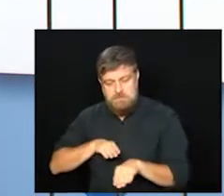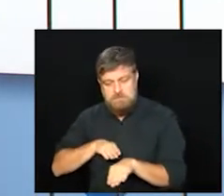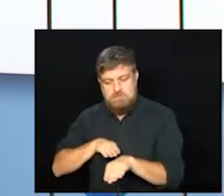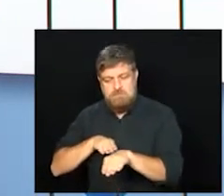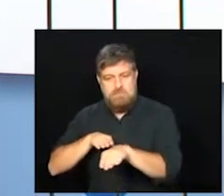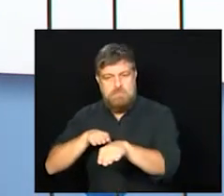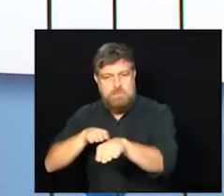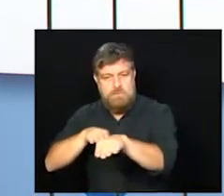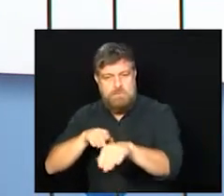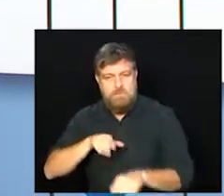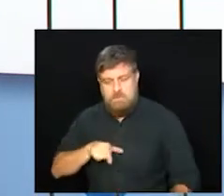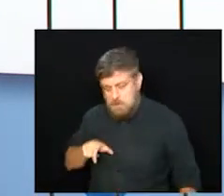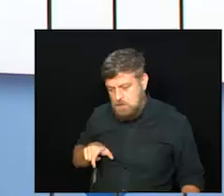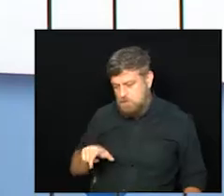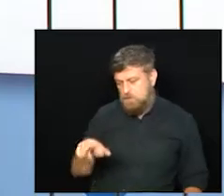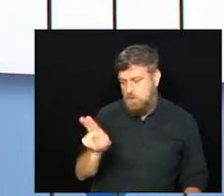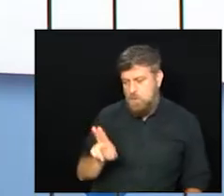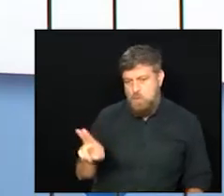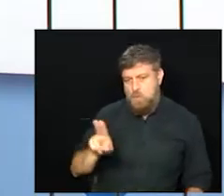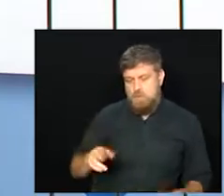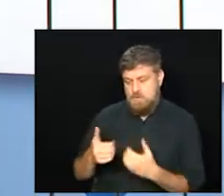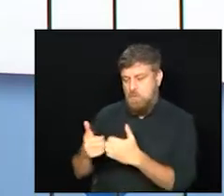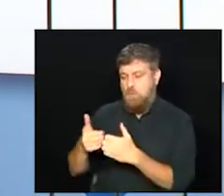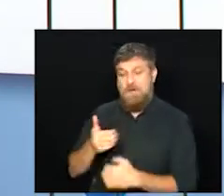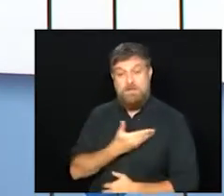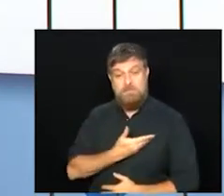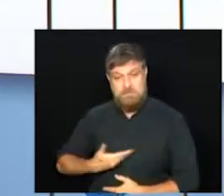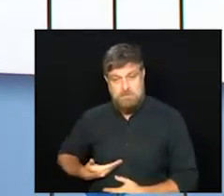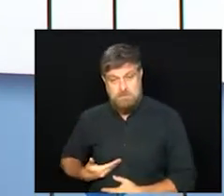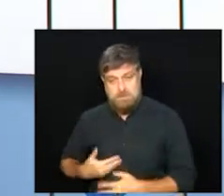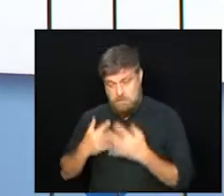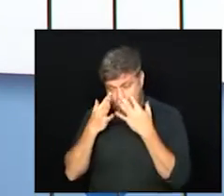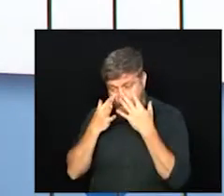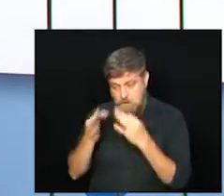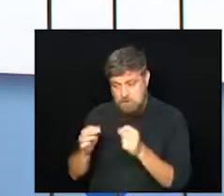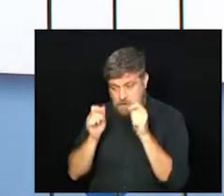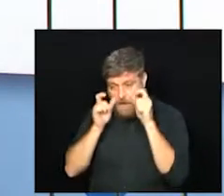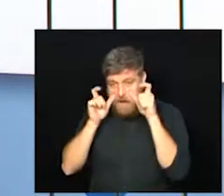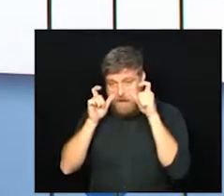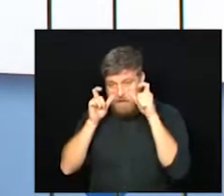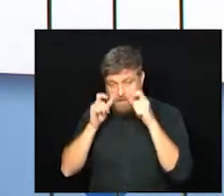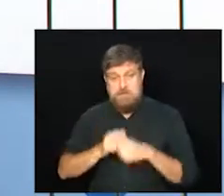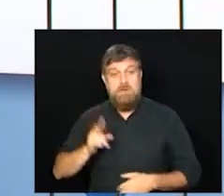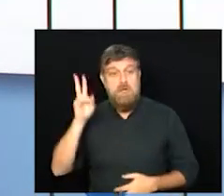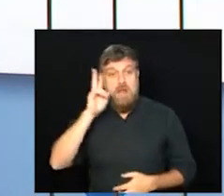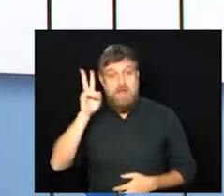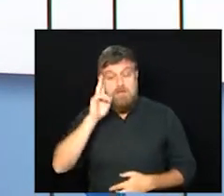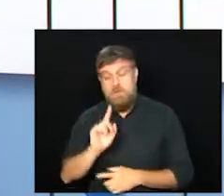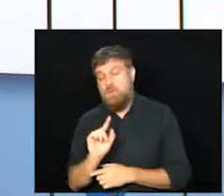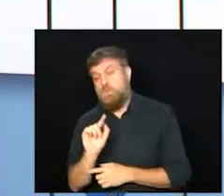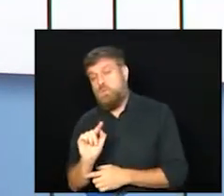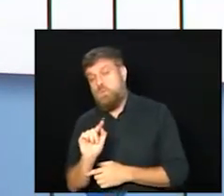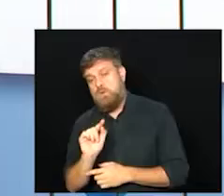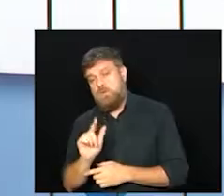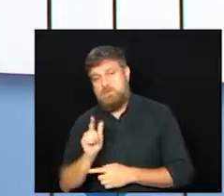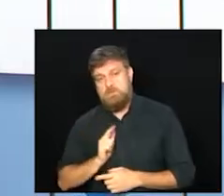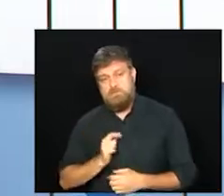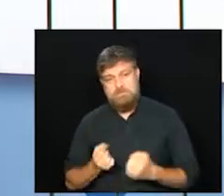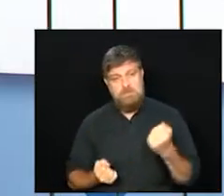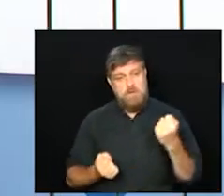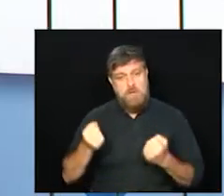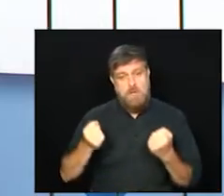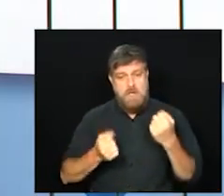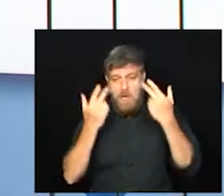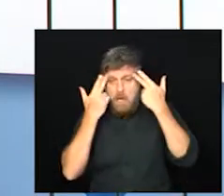que utilizam ali o transporte público. Então, fique atento, você motorista, lembrando que os carros comuns,